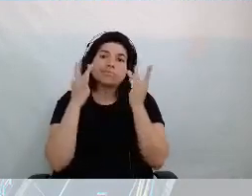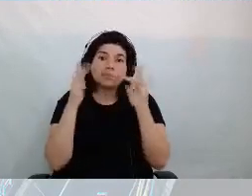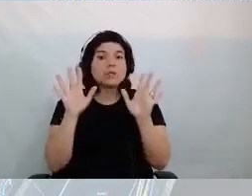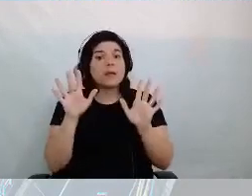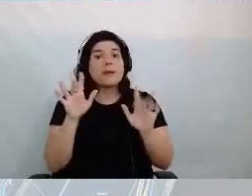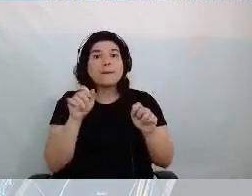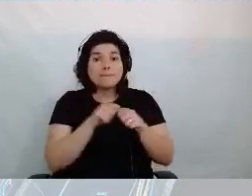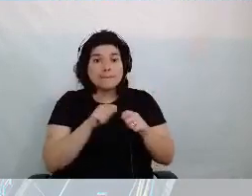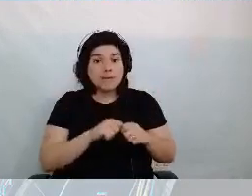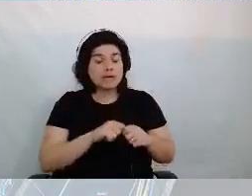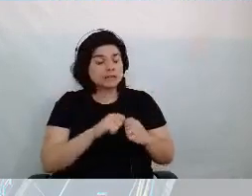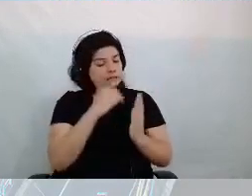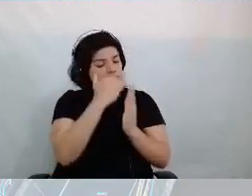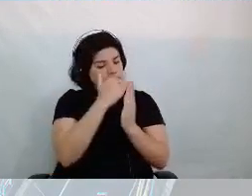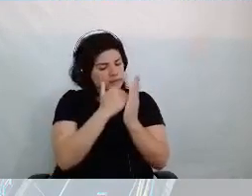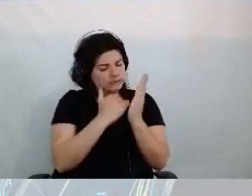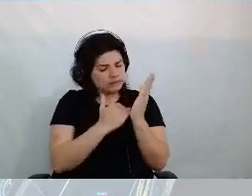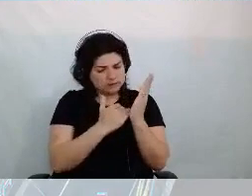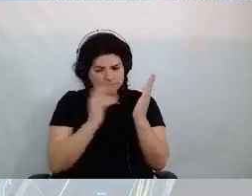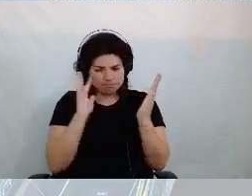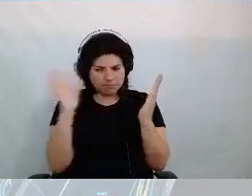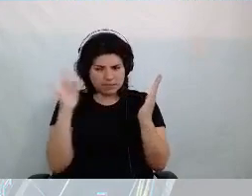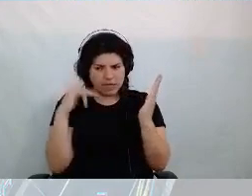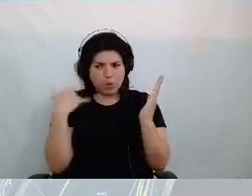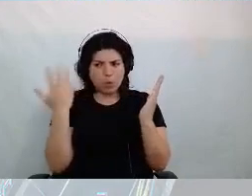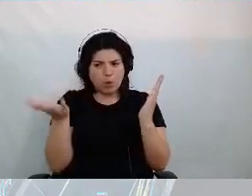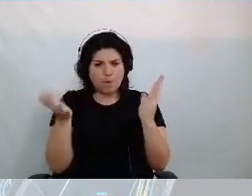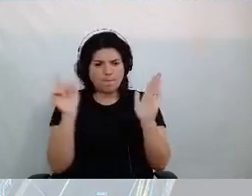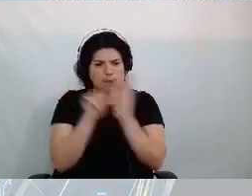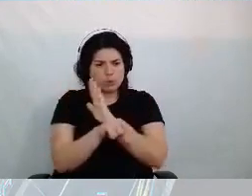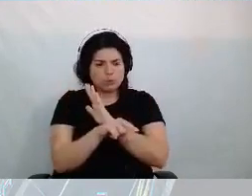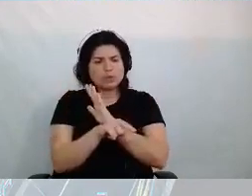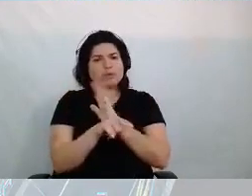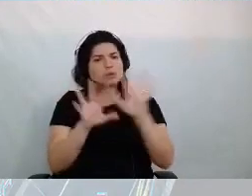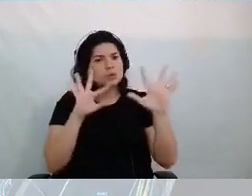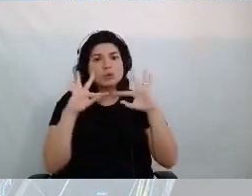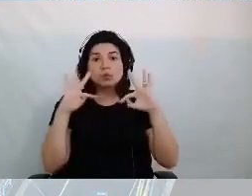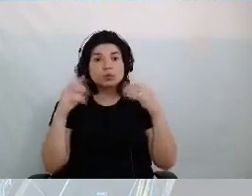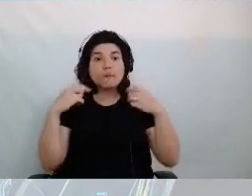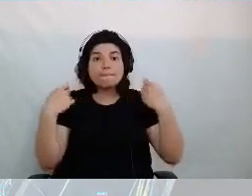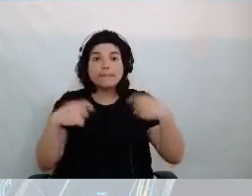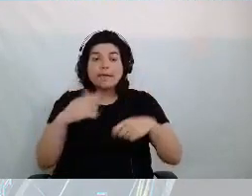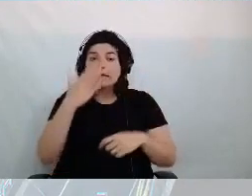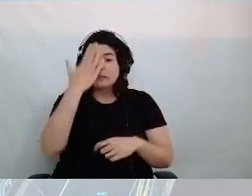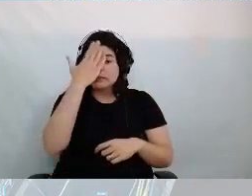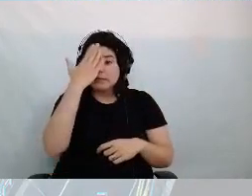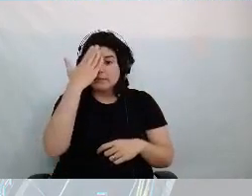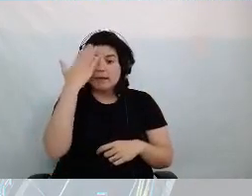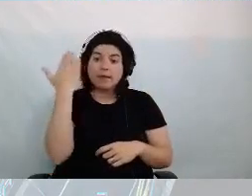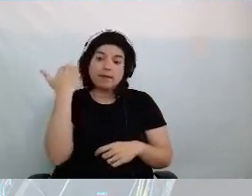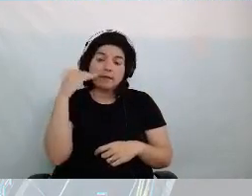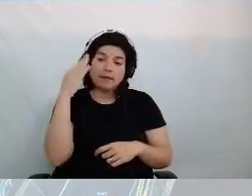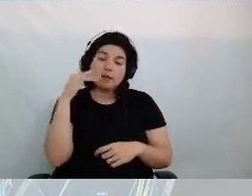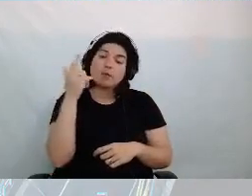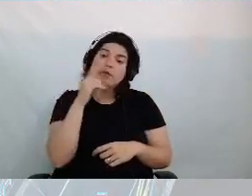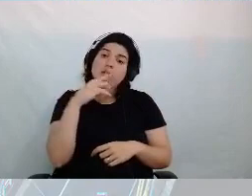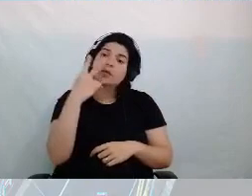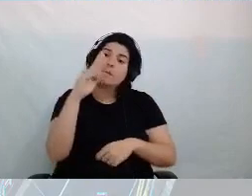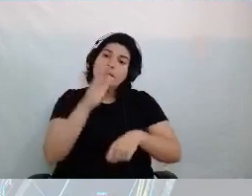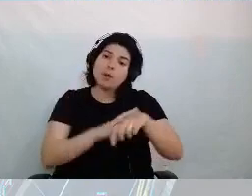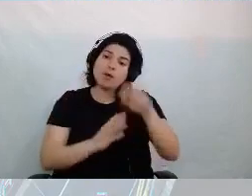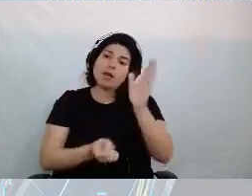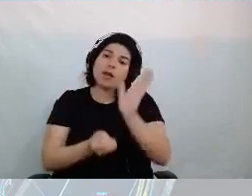checklist pensando do ponto de vista de negócio, técnico, tudo que você precisa saber e entender para você criar o seu teste de